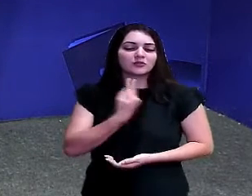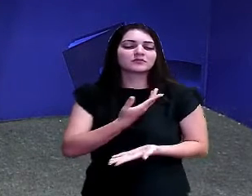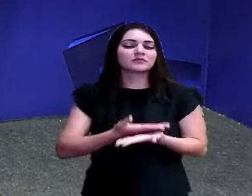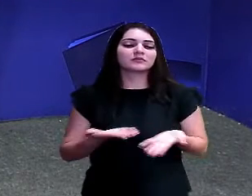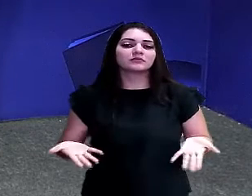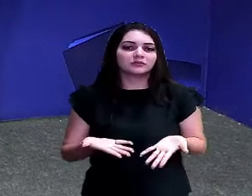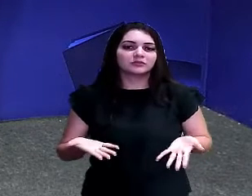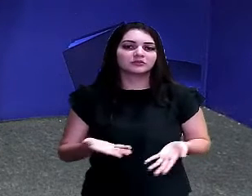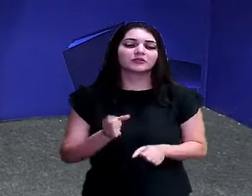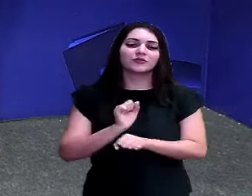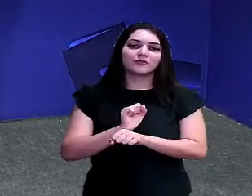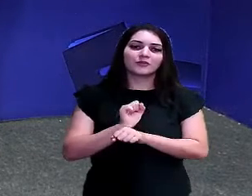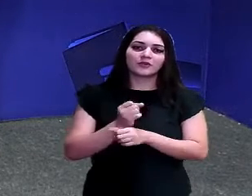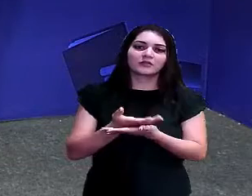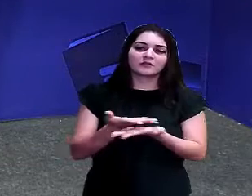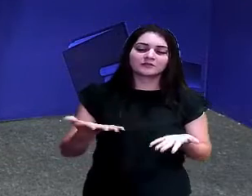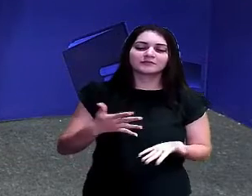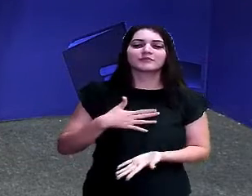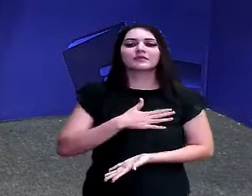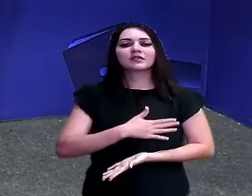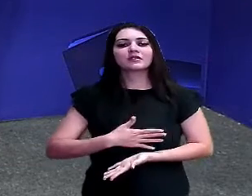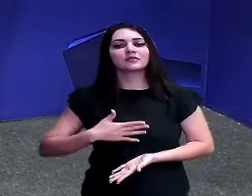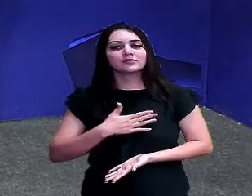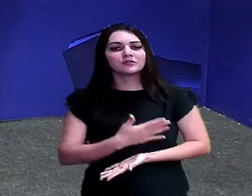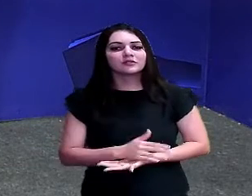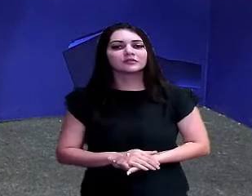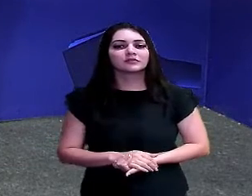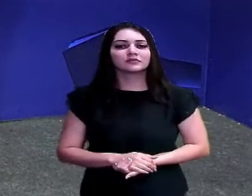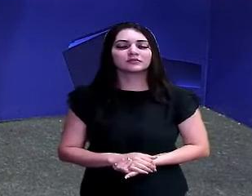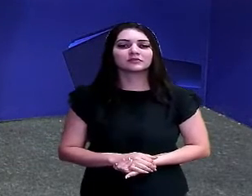de hoje. Eu espero que você tenha gostado